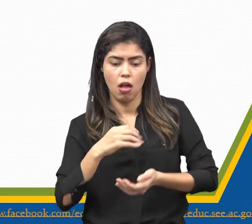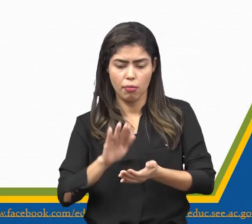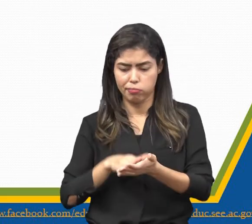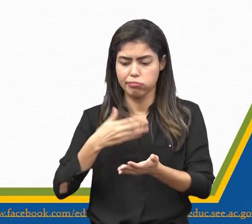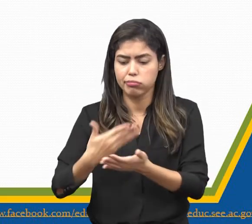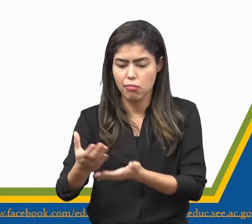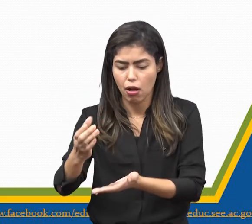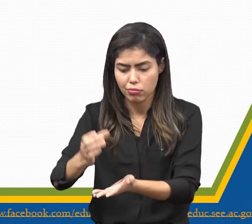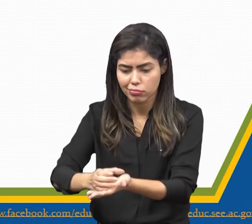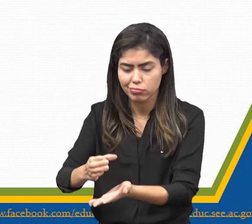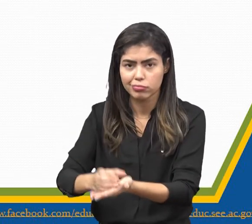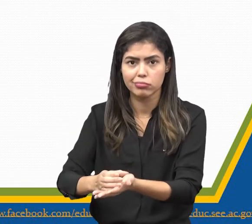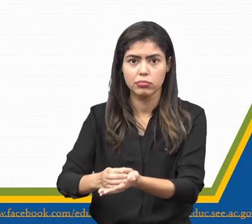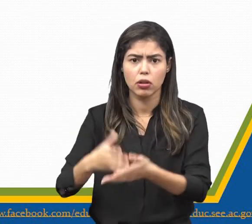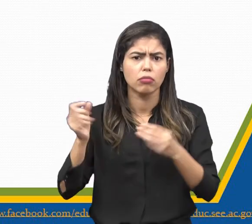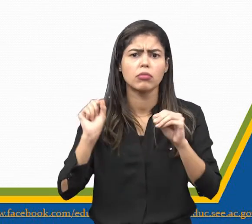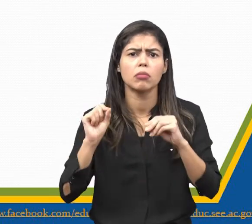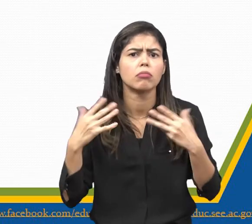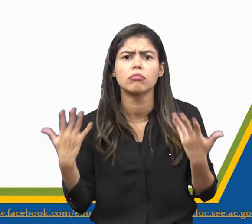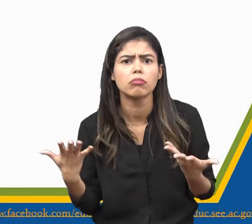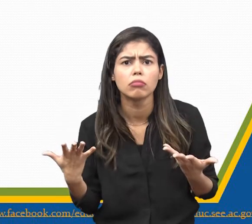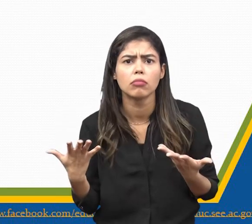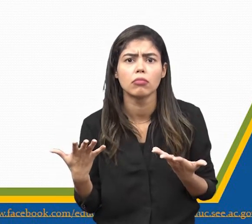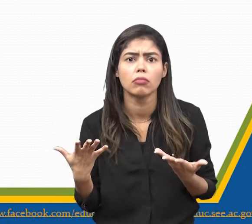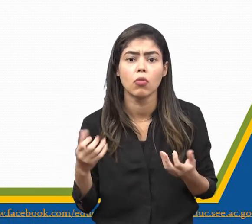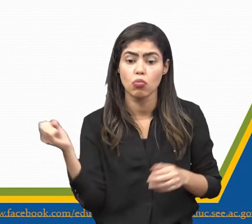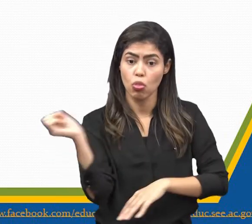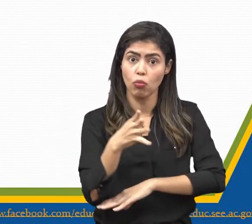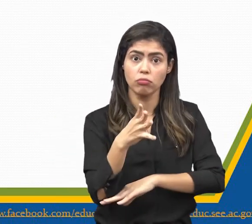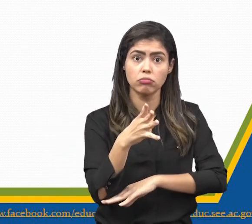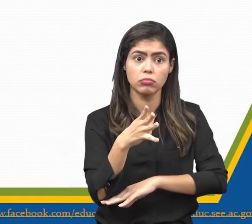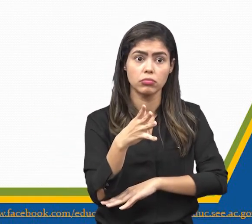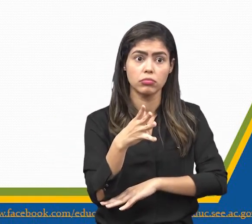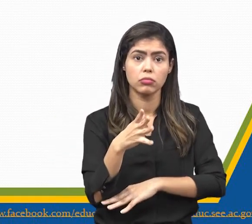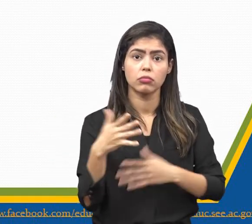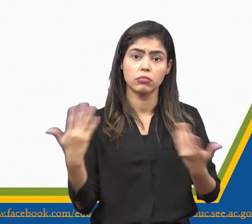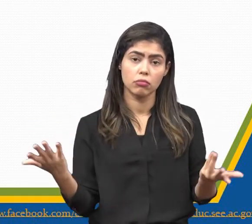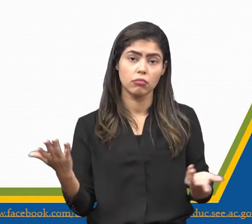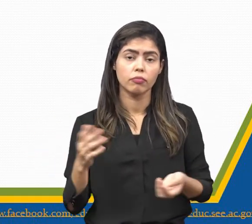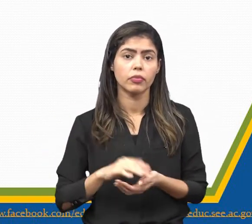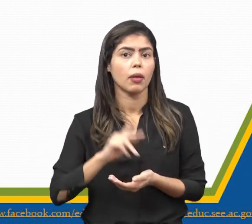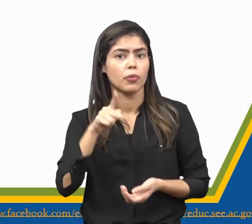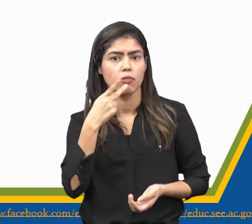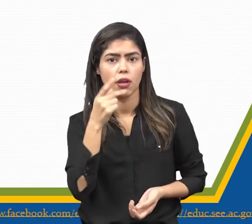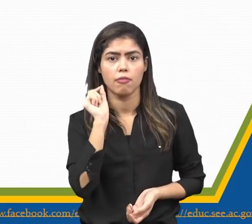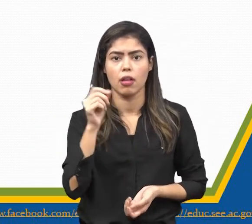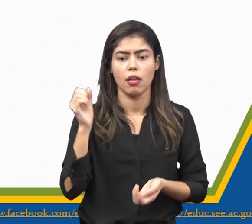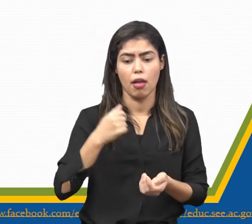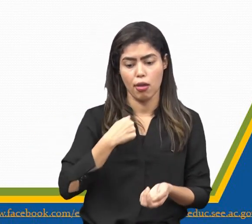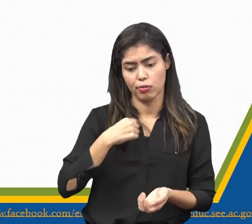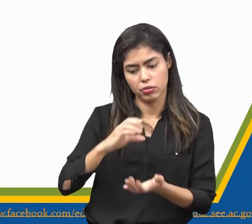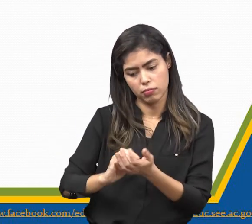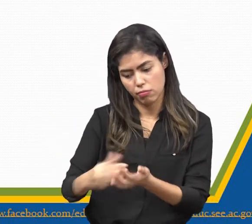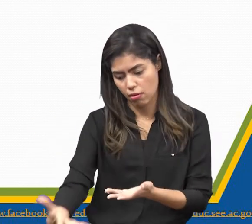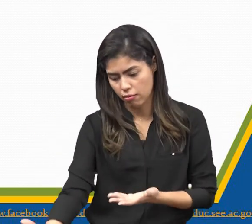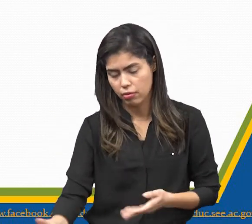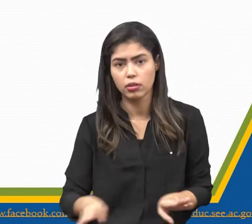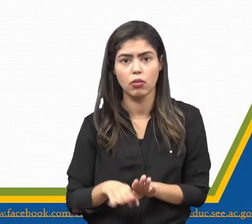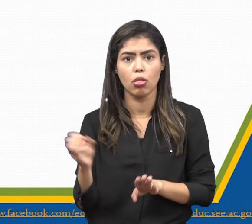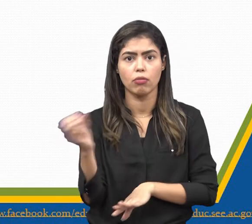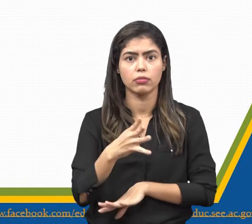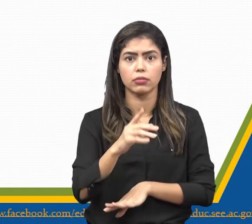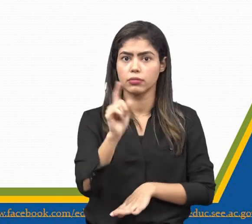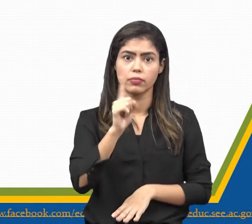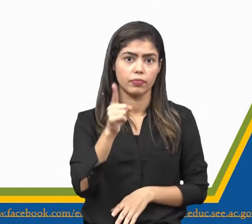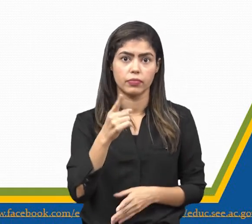derrubei o copo. Que copo? O que era novo. Então, para não ficar falando, eu derrubei o copo era